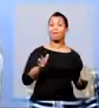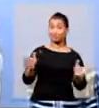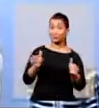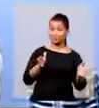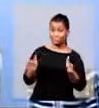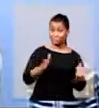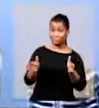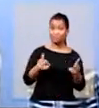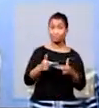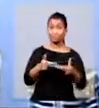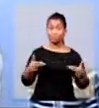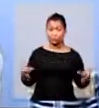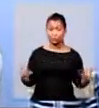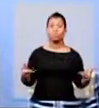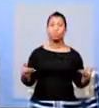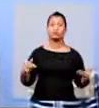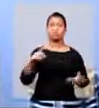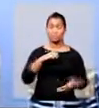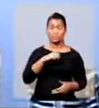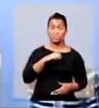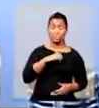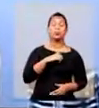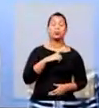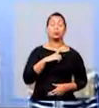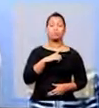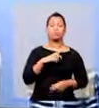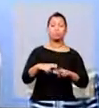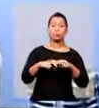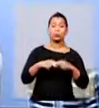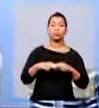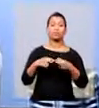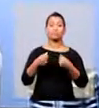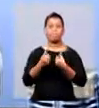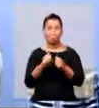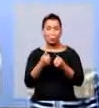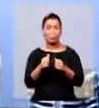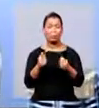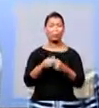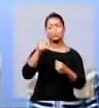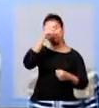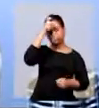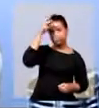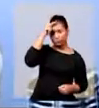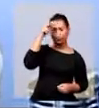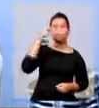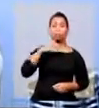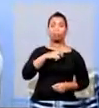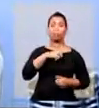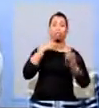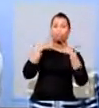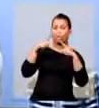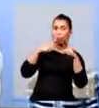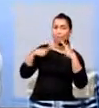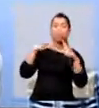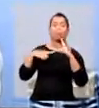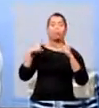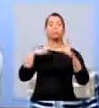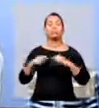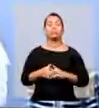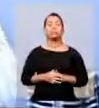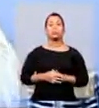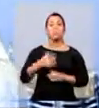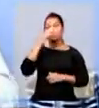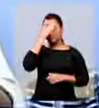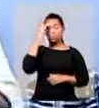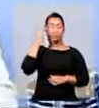transporte, às vezes, público, que uma das reclamações maiores dos usuários foram em relação ao terminal, em relação